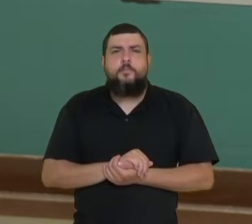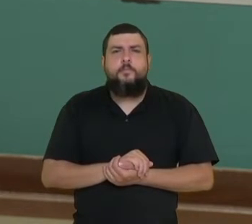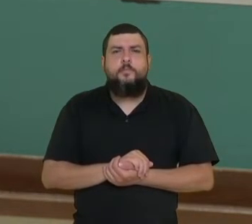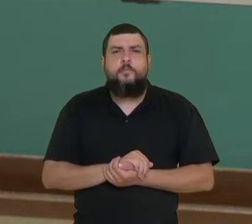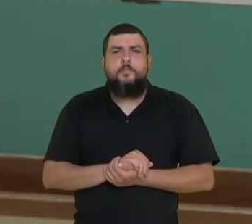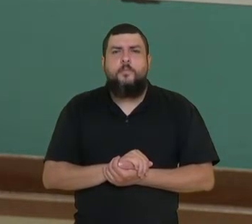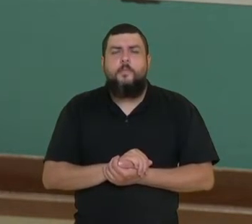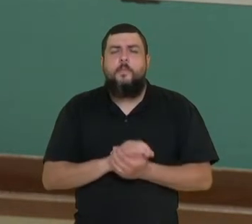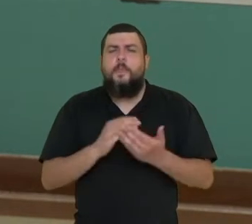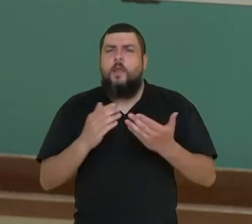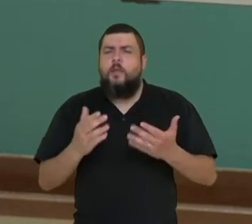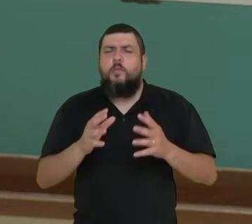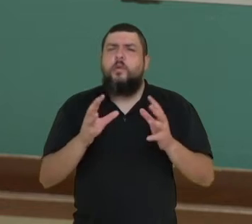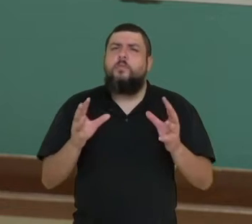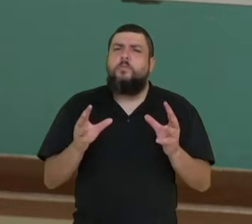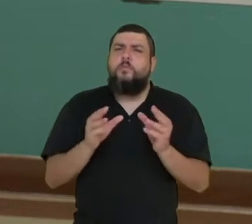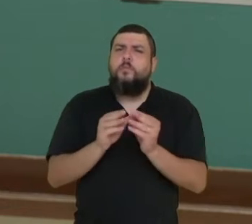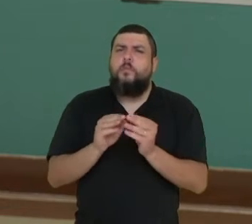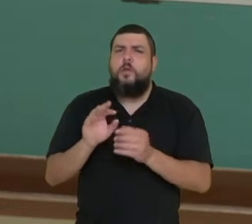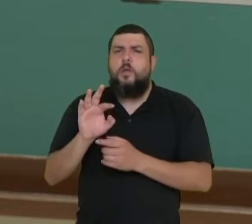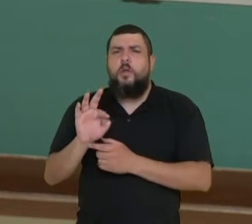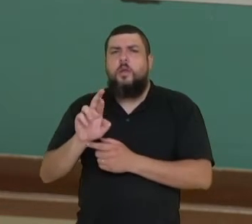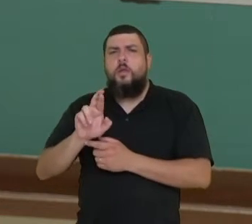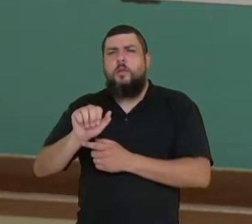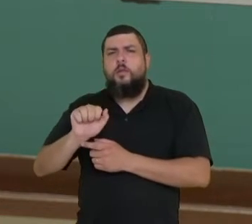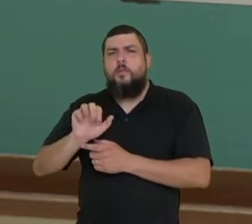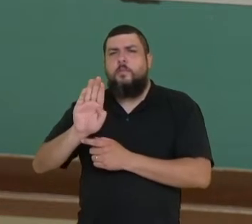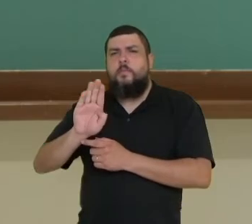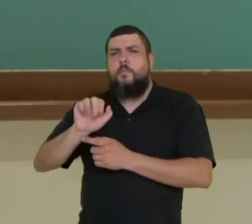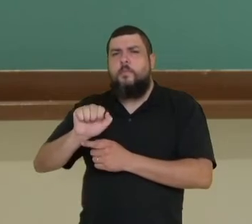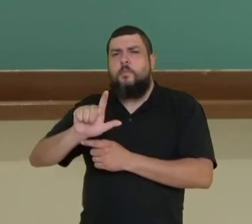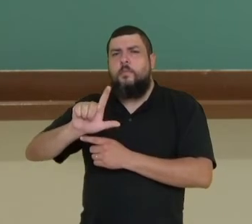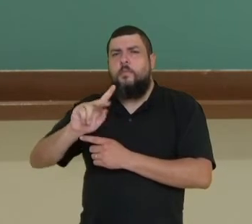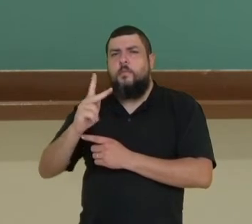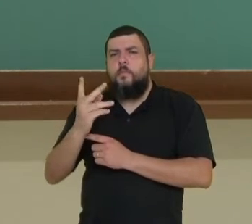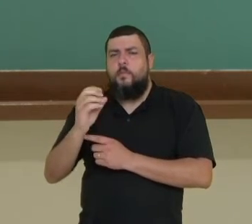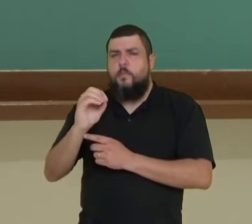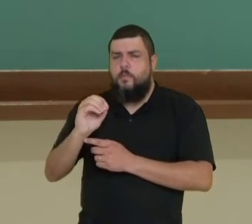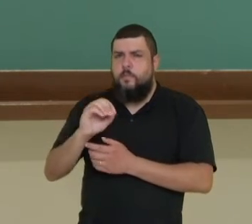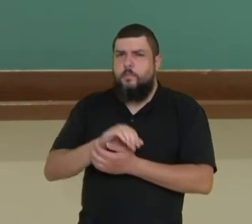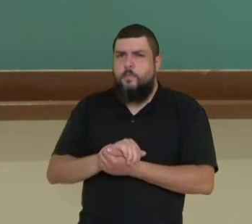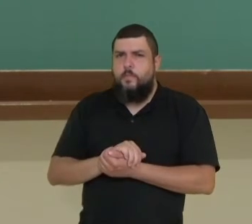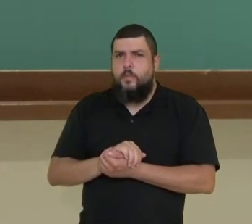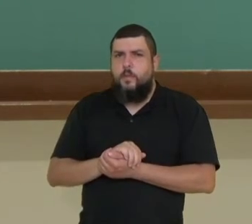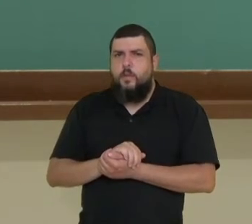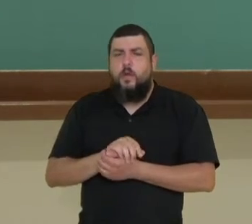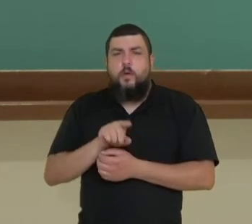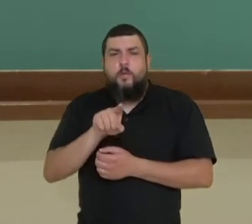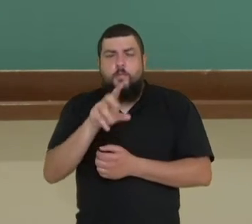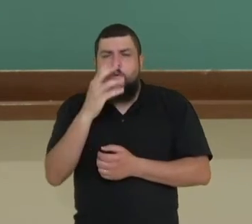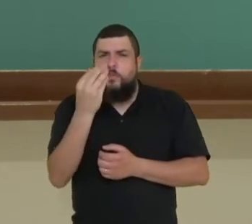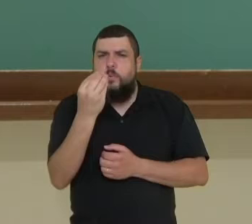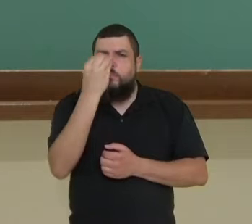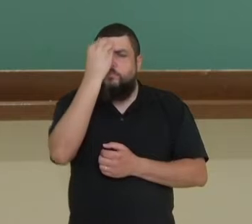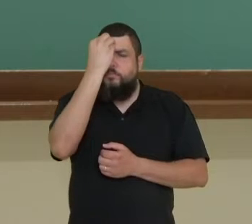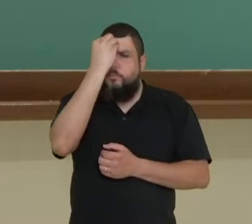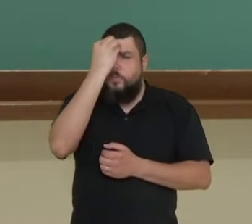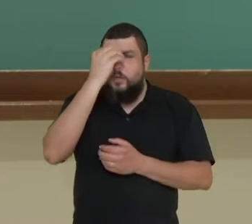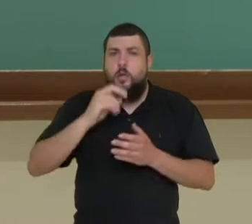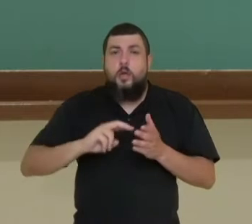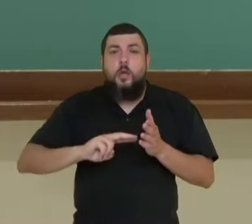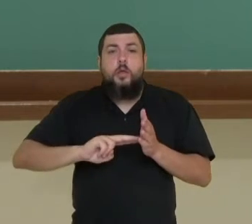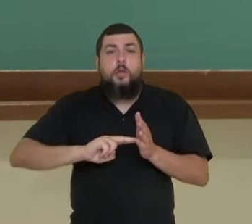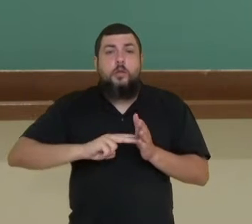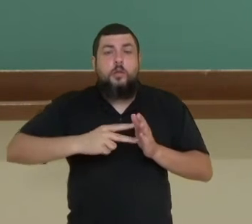ideia de trabalho tem alguns significados. Primeiro deles, aqui comigo, você tem que entender que trabalho representa que você